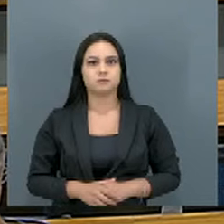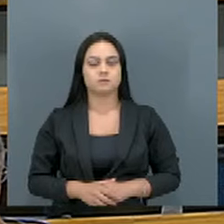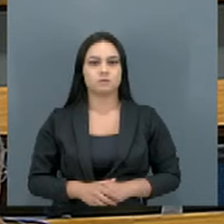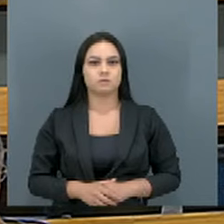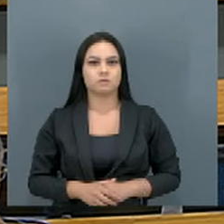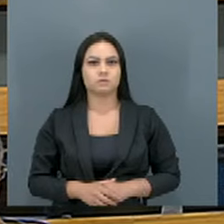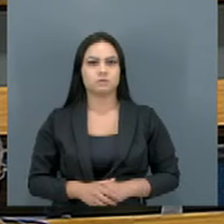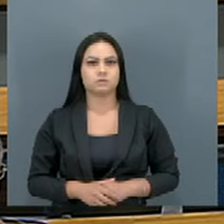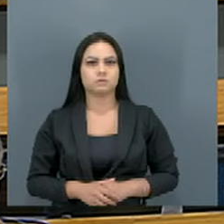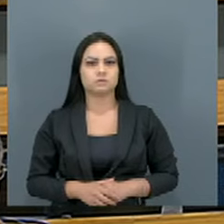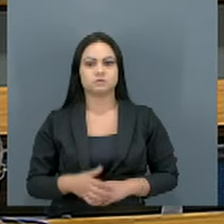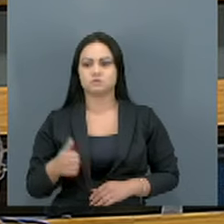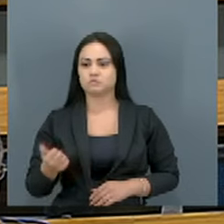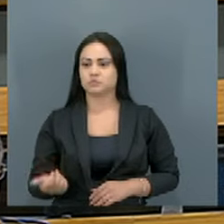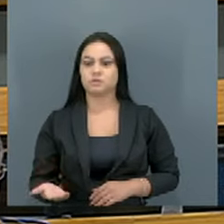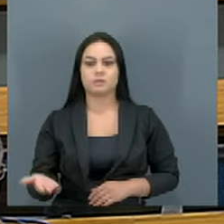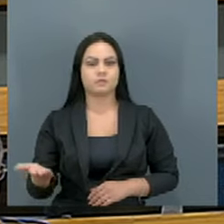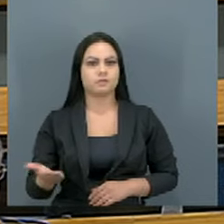Não leva.